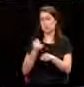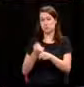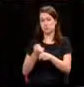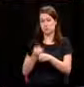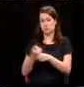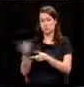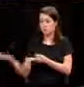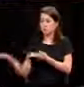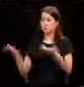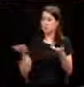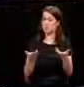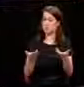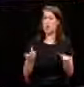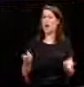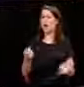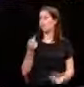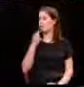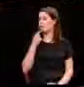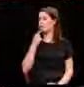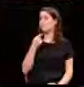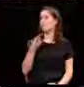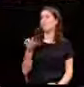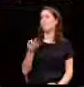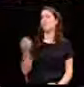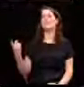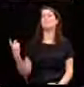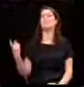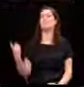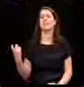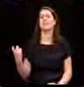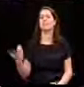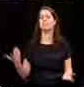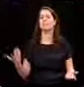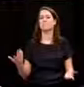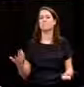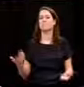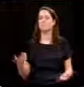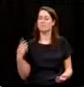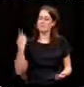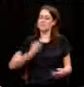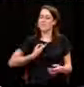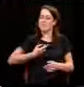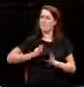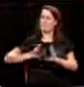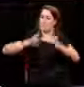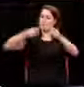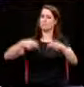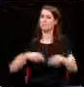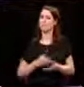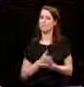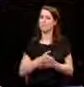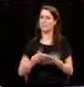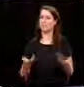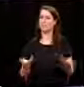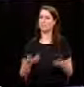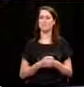era essencial nós avançarmos com ele o quanto antes e aqui estamos. Também não demorou muito tempo. Fomos muito bem